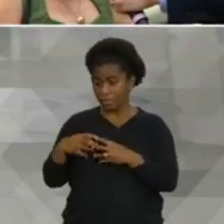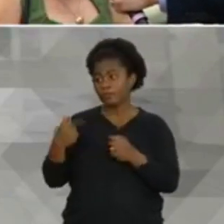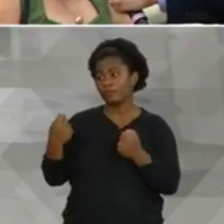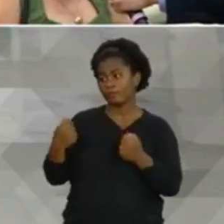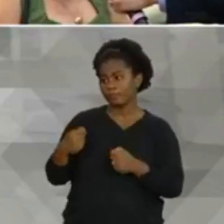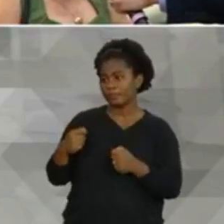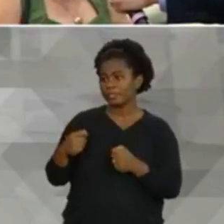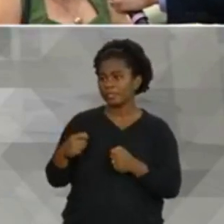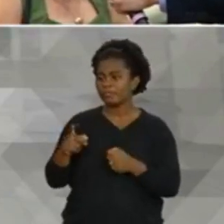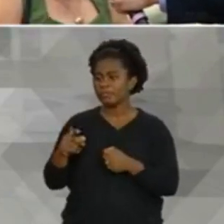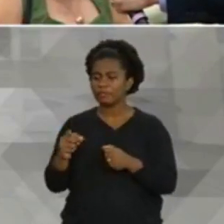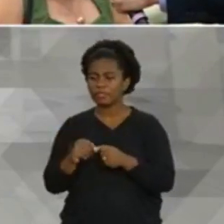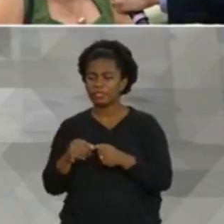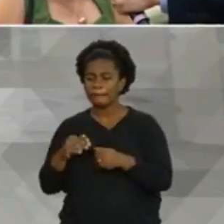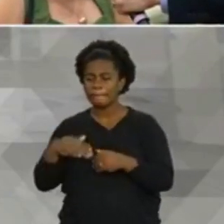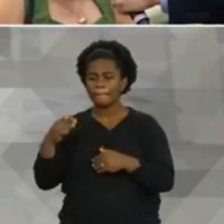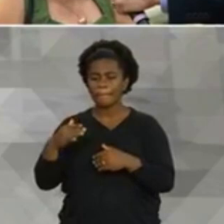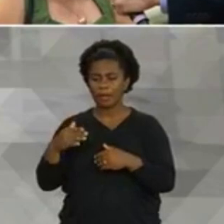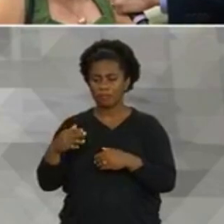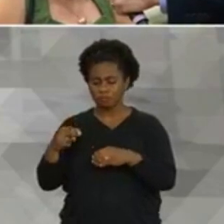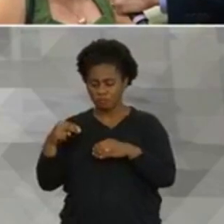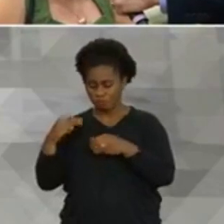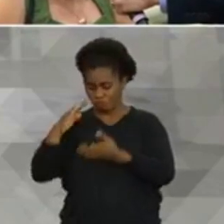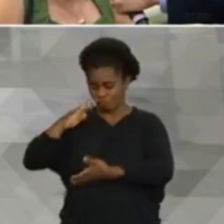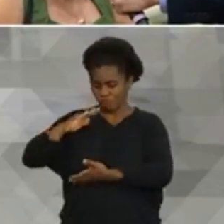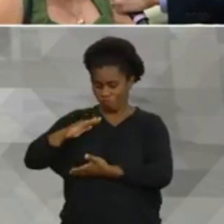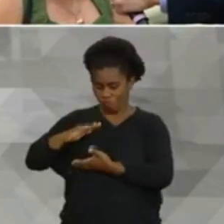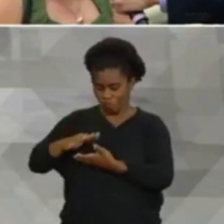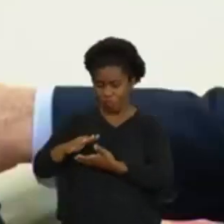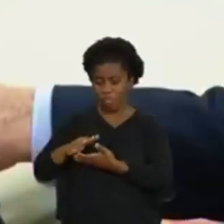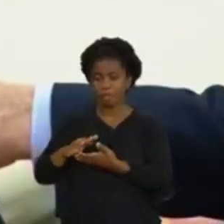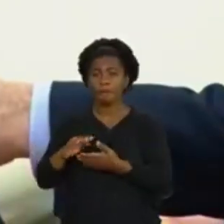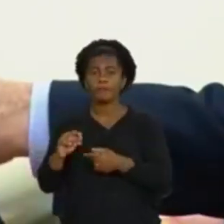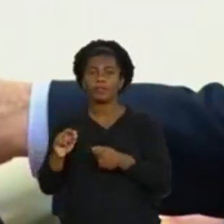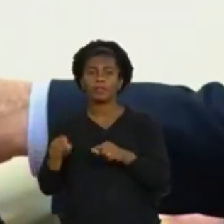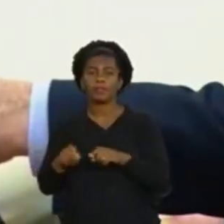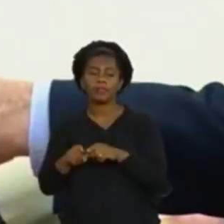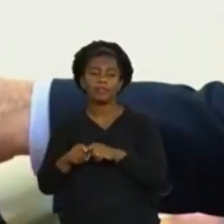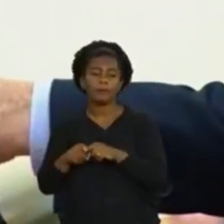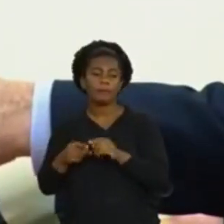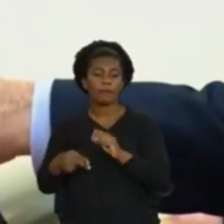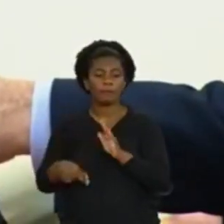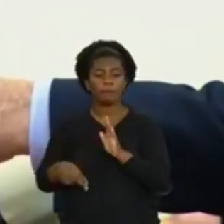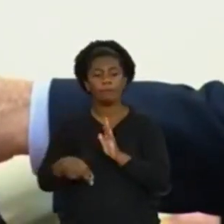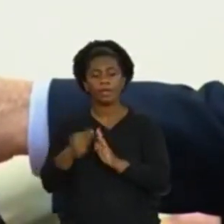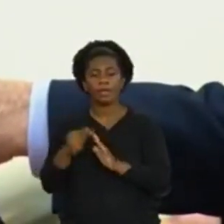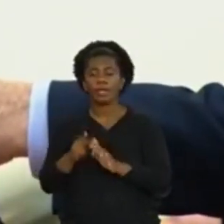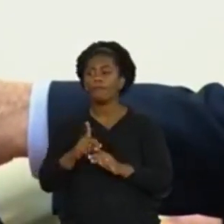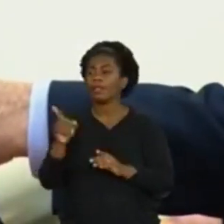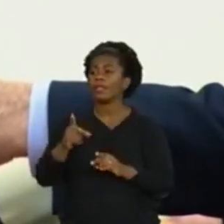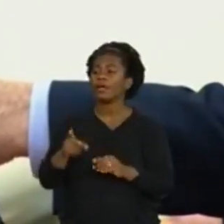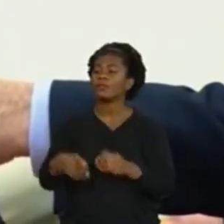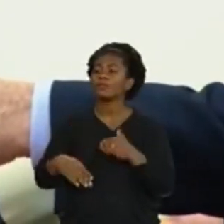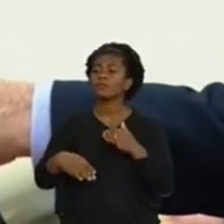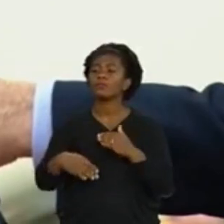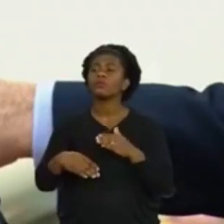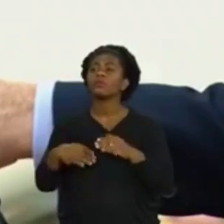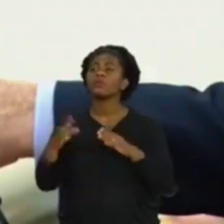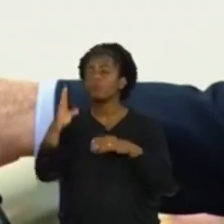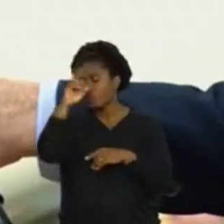outros encaminhamentos a ponto de querer me levar para o Inca. Aí eu falei assim,